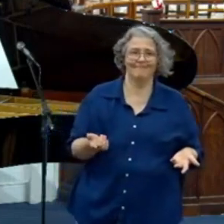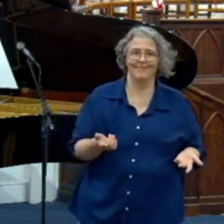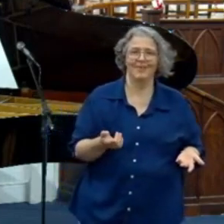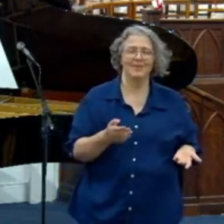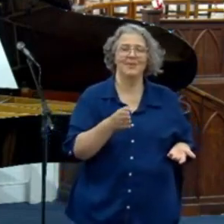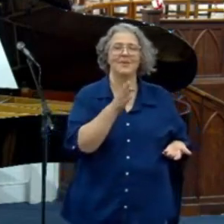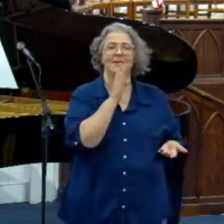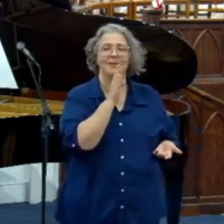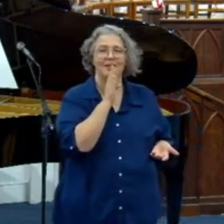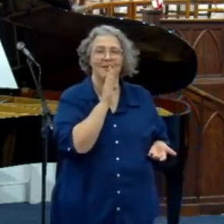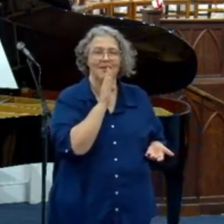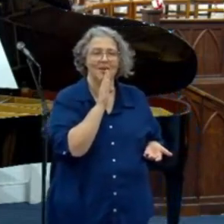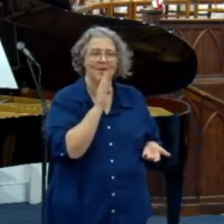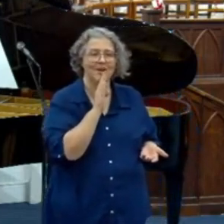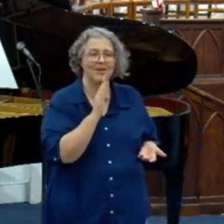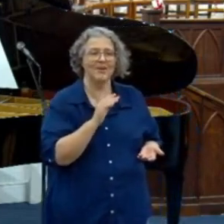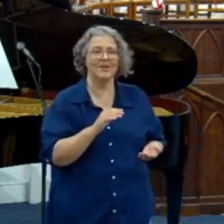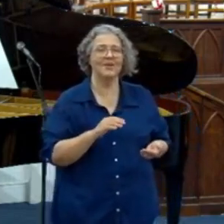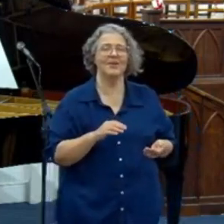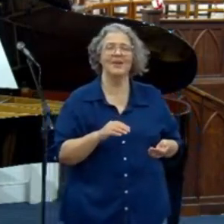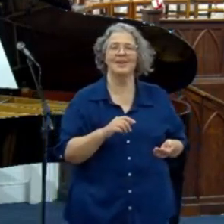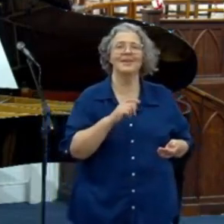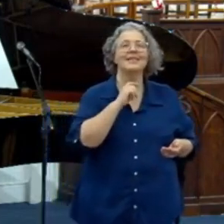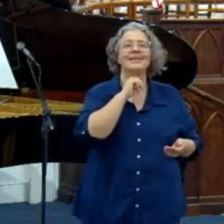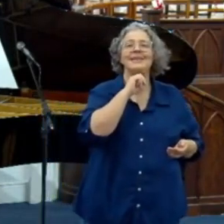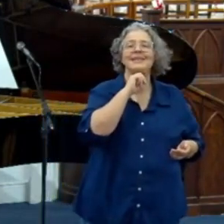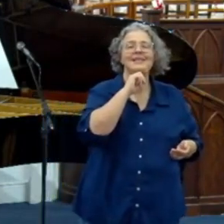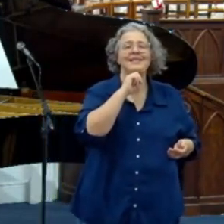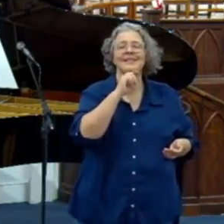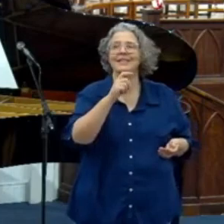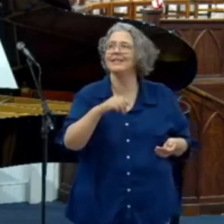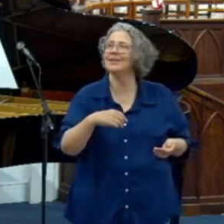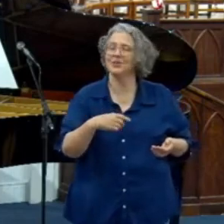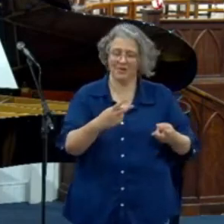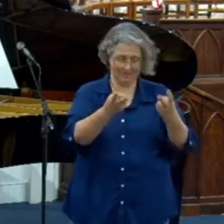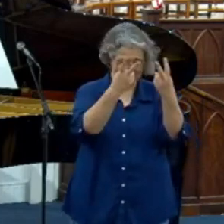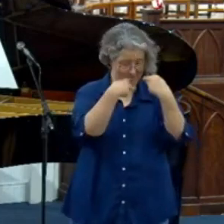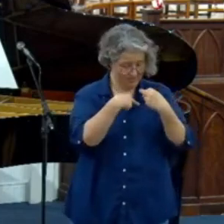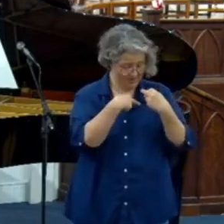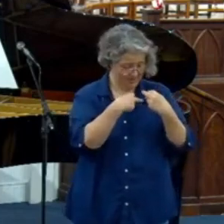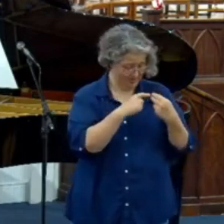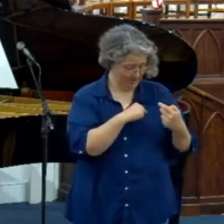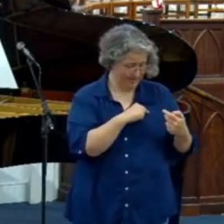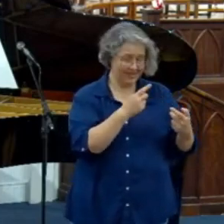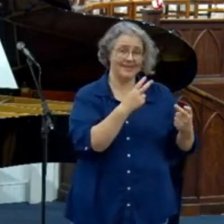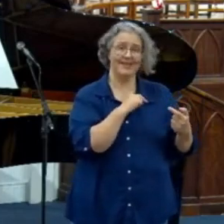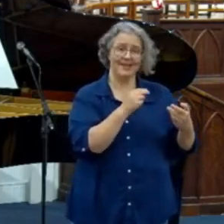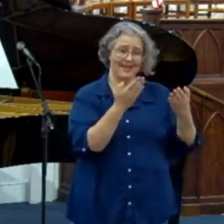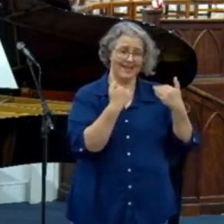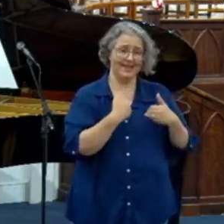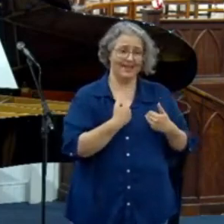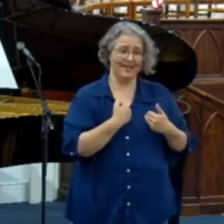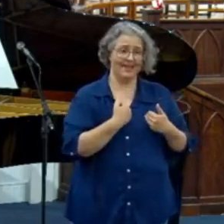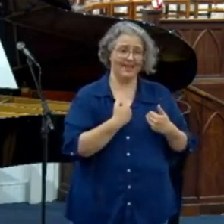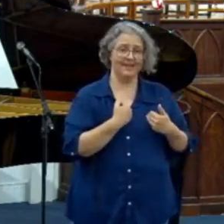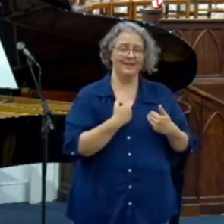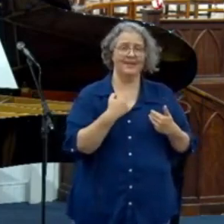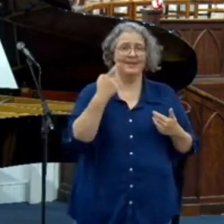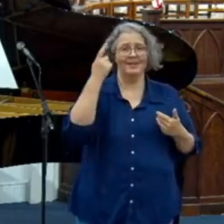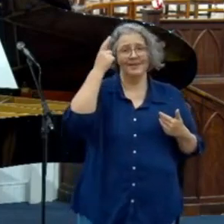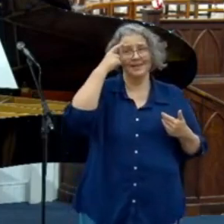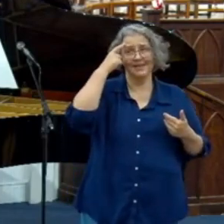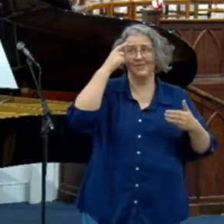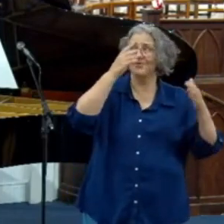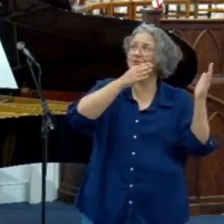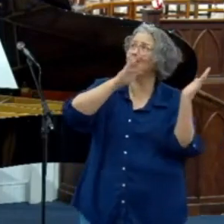nós mesmos são coisas unidas, e nenhum homem pode olhar para si mesmo sem imediatamente voltar os seus